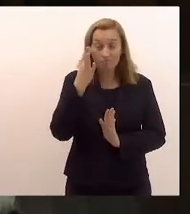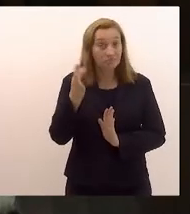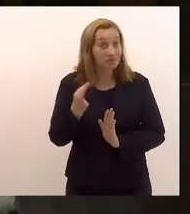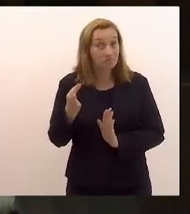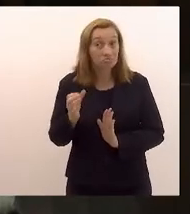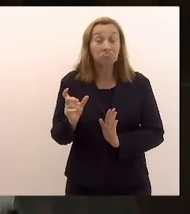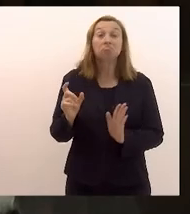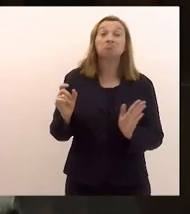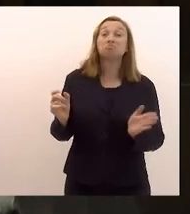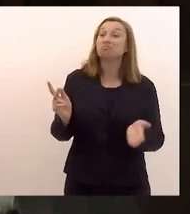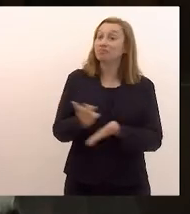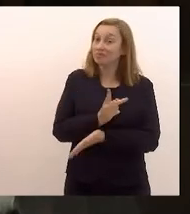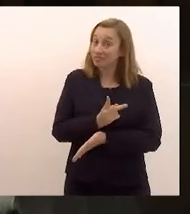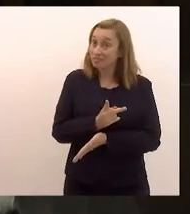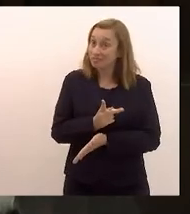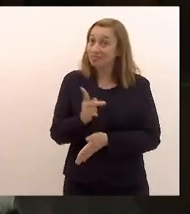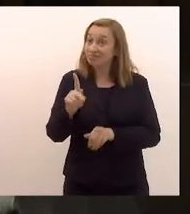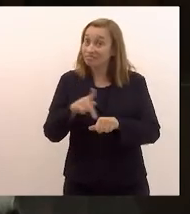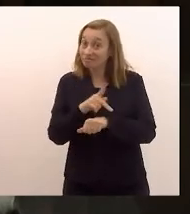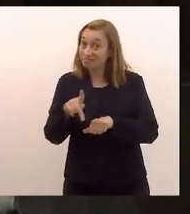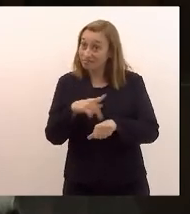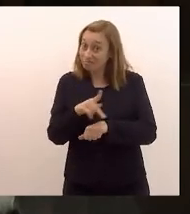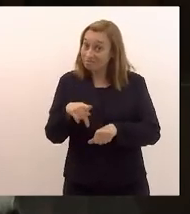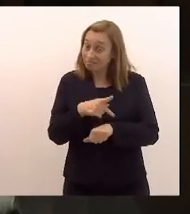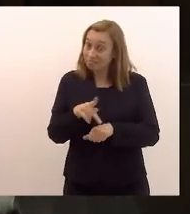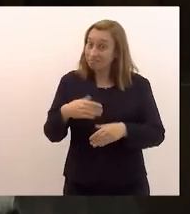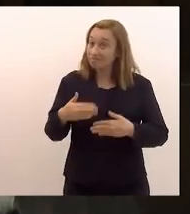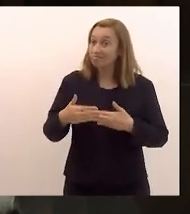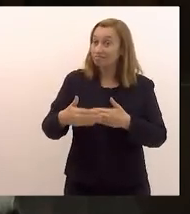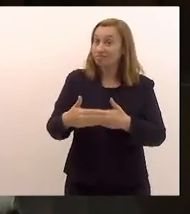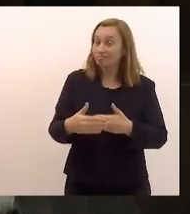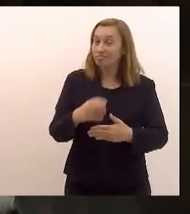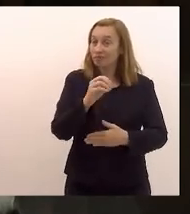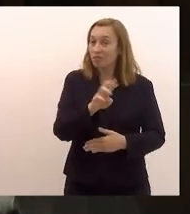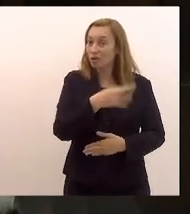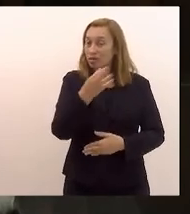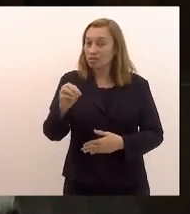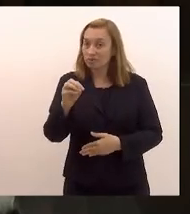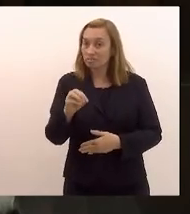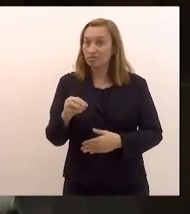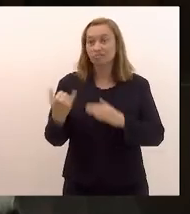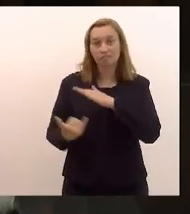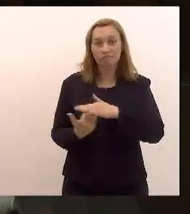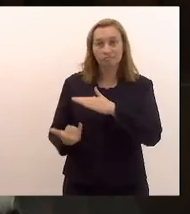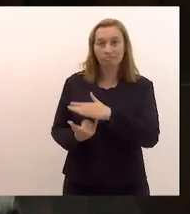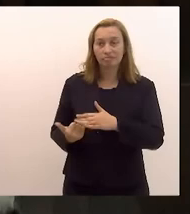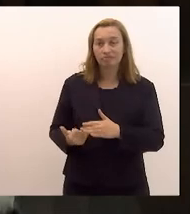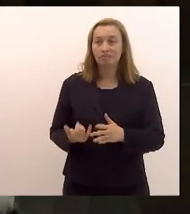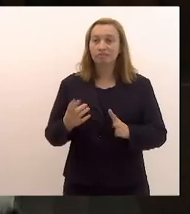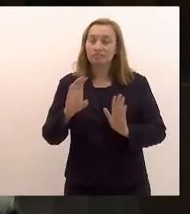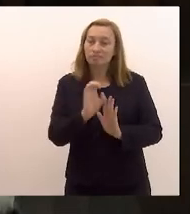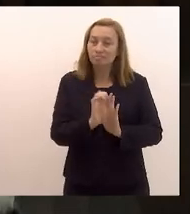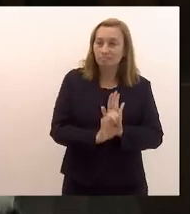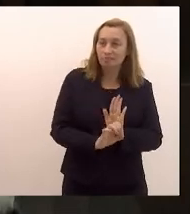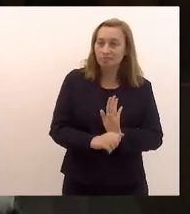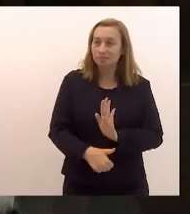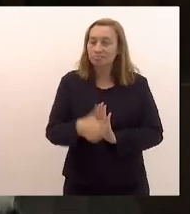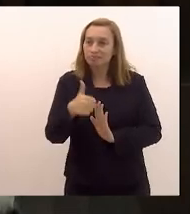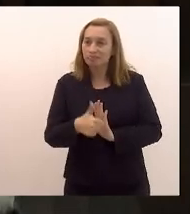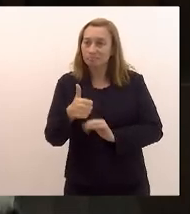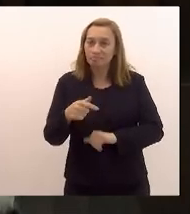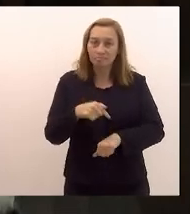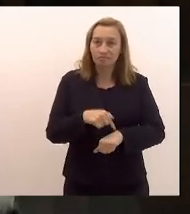sabia o que vinha nesse estado desse país no processo de corrosão das instituições e essa emenda no primeiro